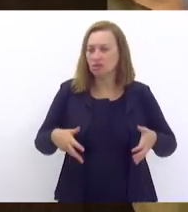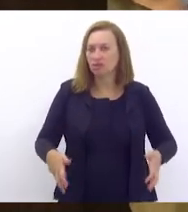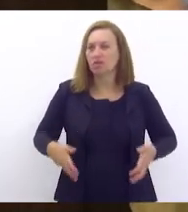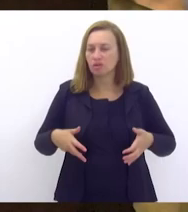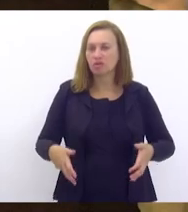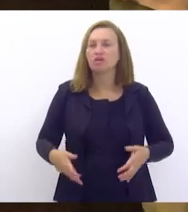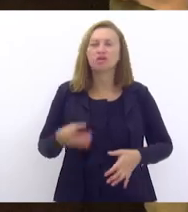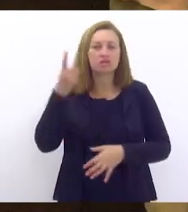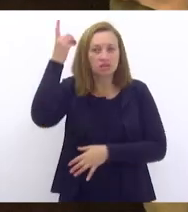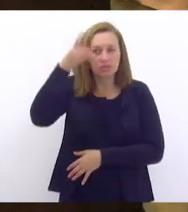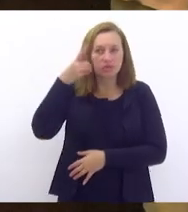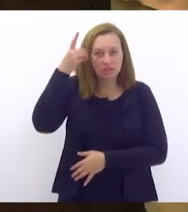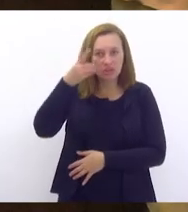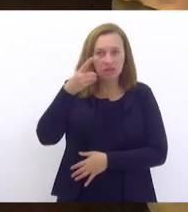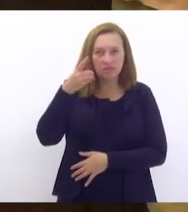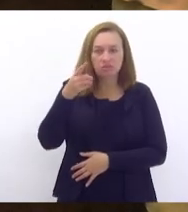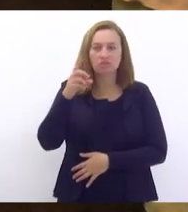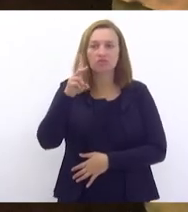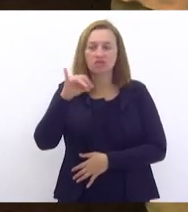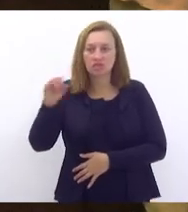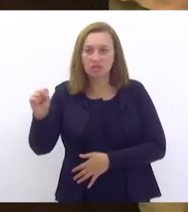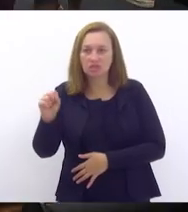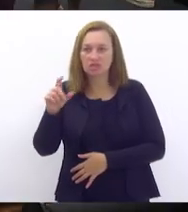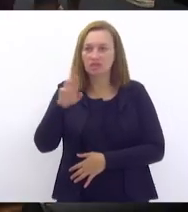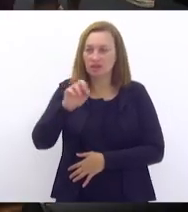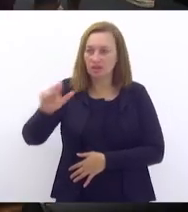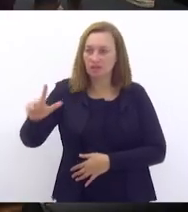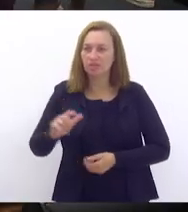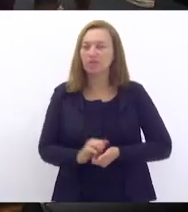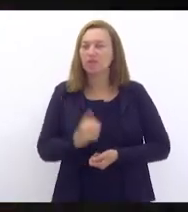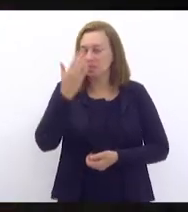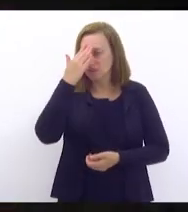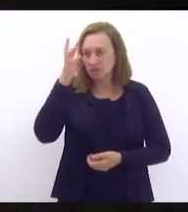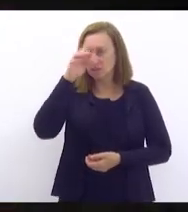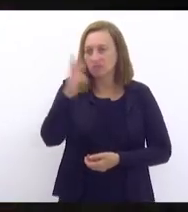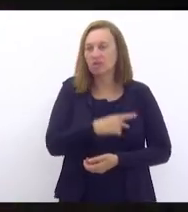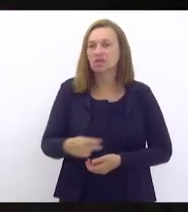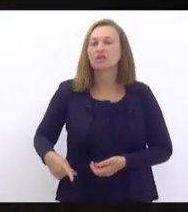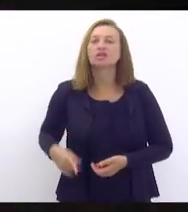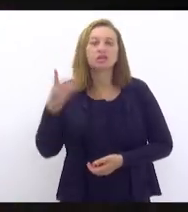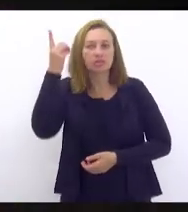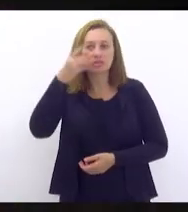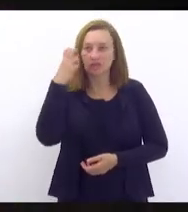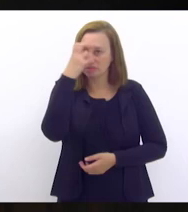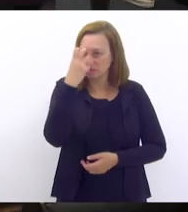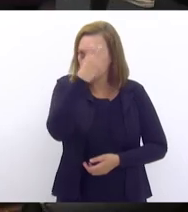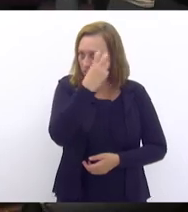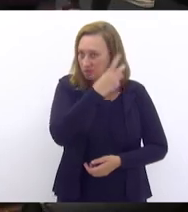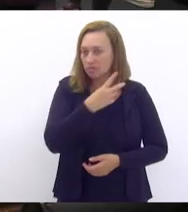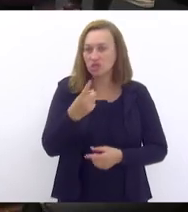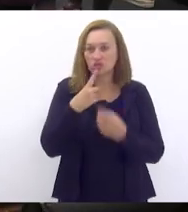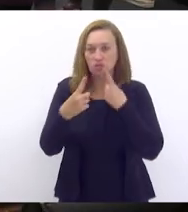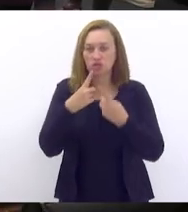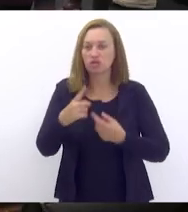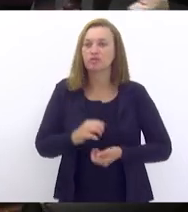lei dos deputados Vinícius Cozolino e Rafael Nobre. Obrigada, presidenta. Para deputada Verônica Lima. Para discutir,